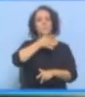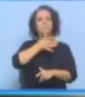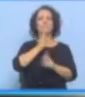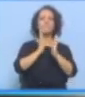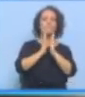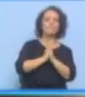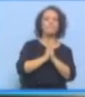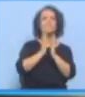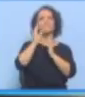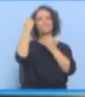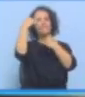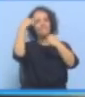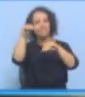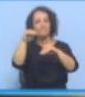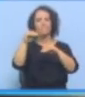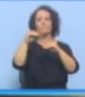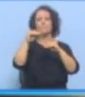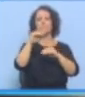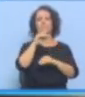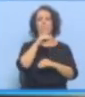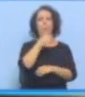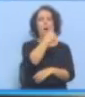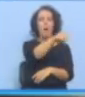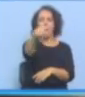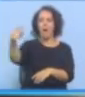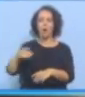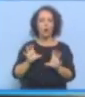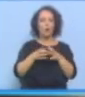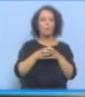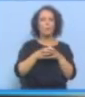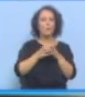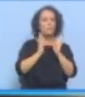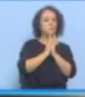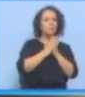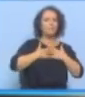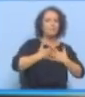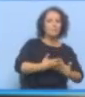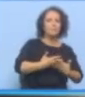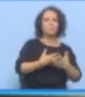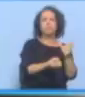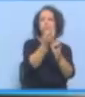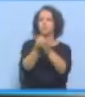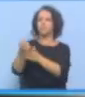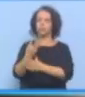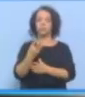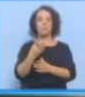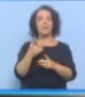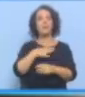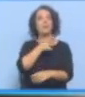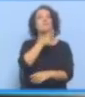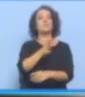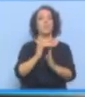cerimónias, nas catequeses, em todo o lado. Grupos bíblicos que apareceram. Então, a palavra de Deus tornou-se